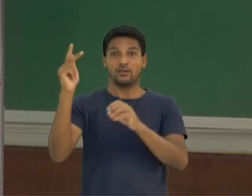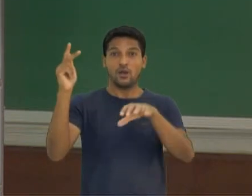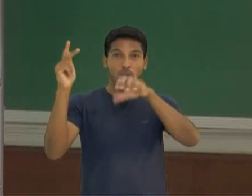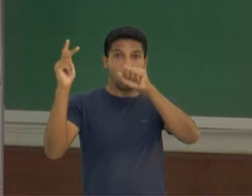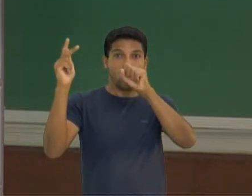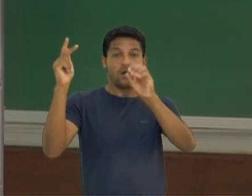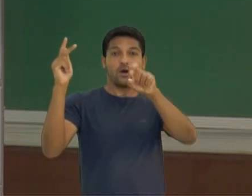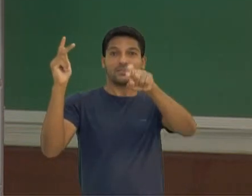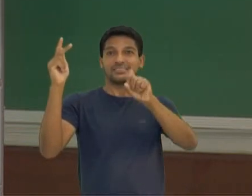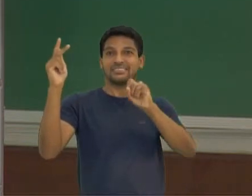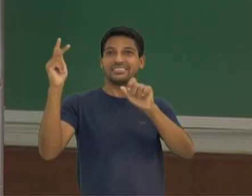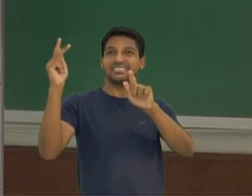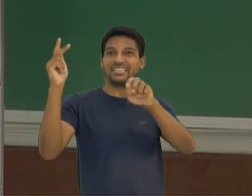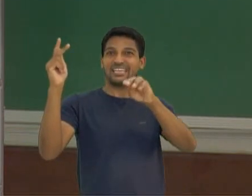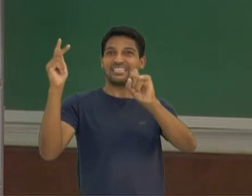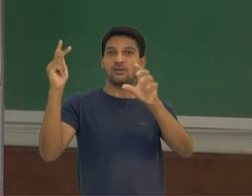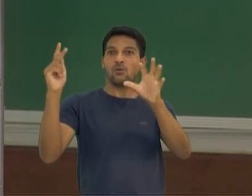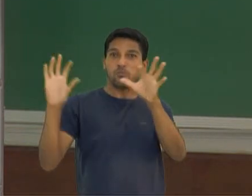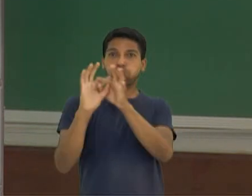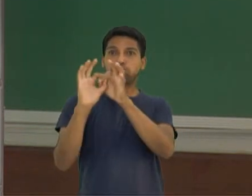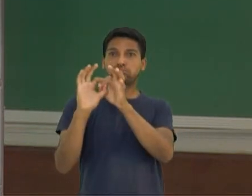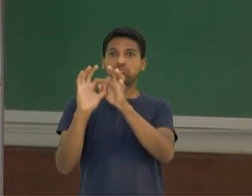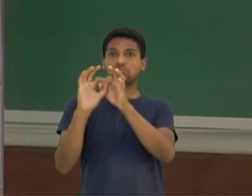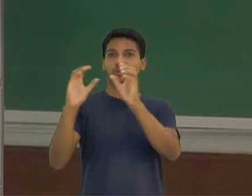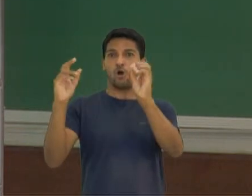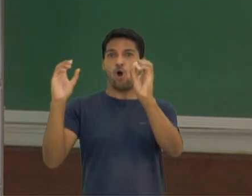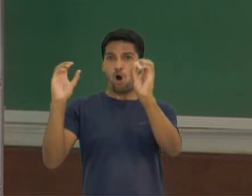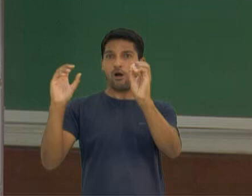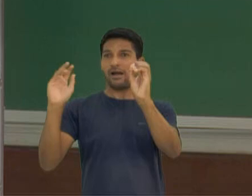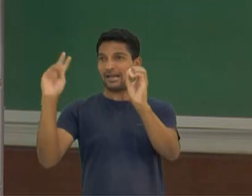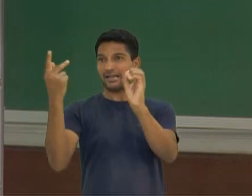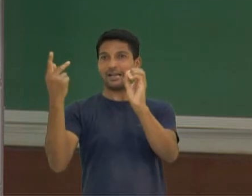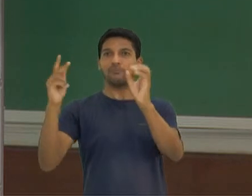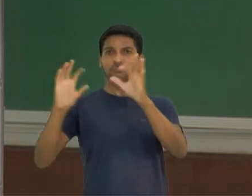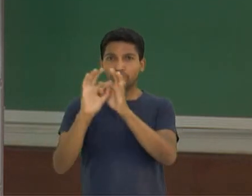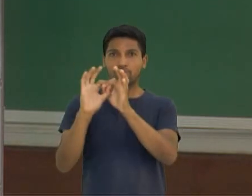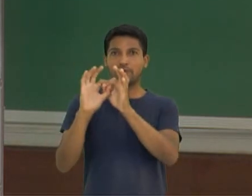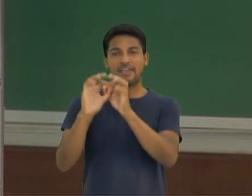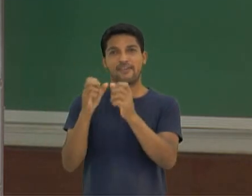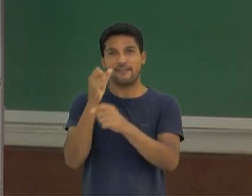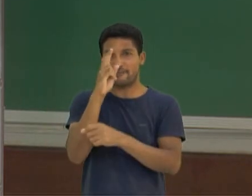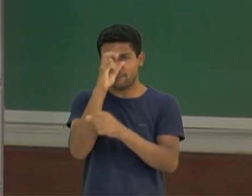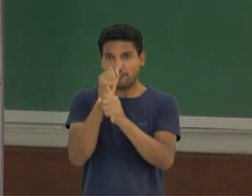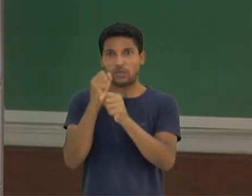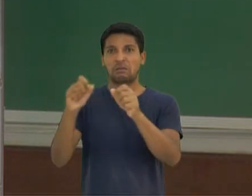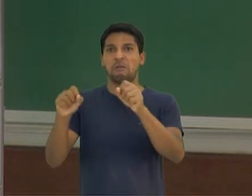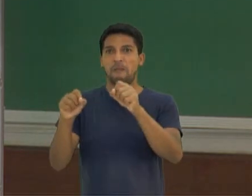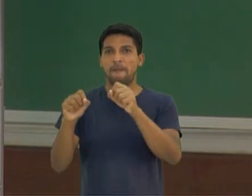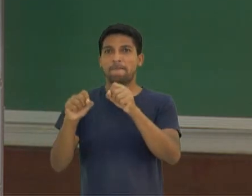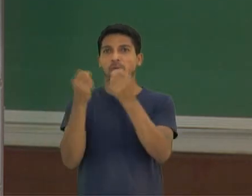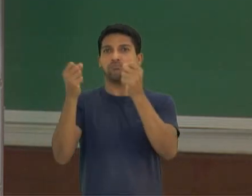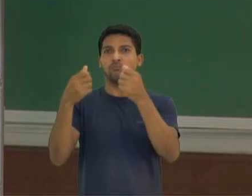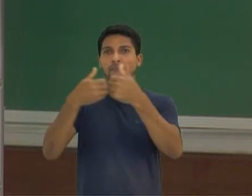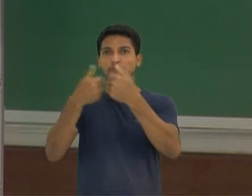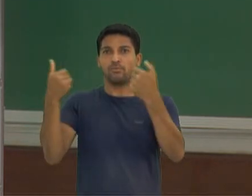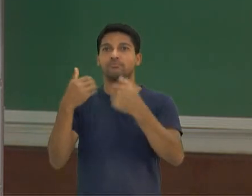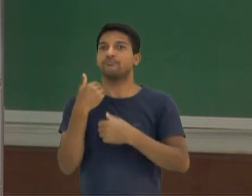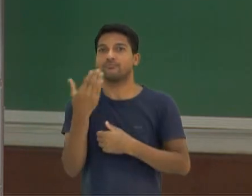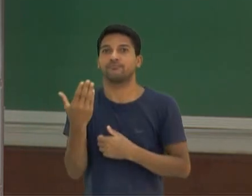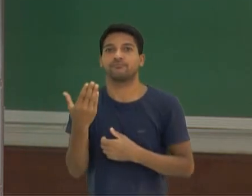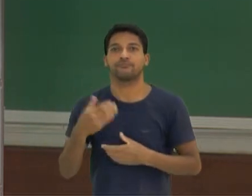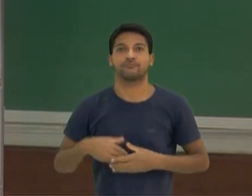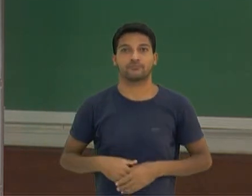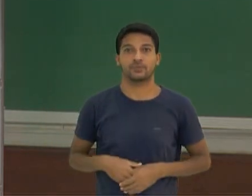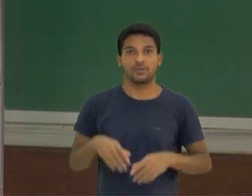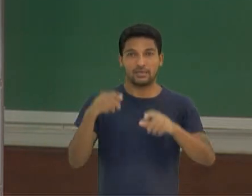uma ligação muito forte, difícil de você quebrar ela, né? Então, a alternativa C é a